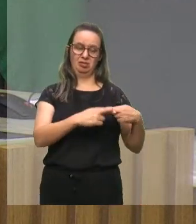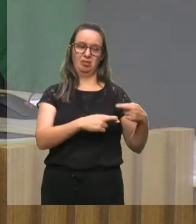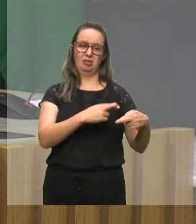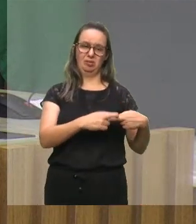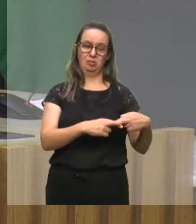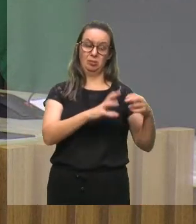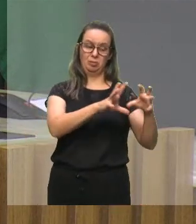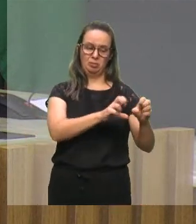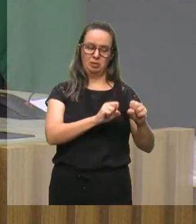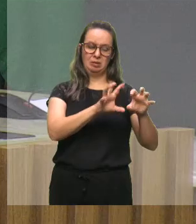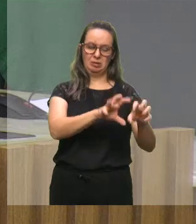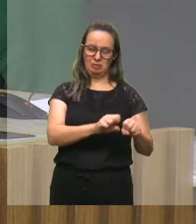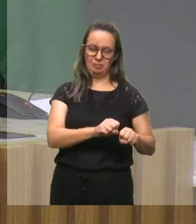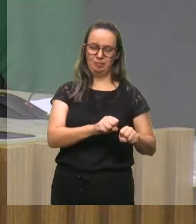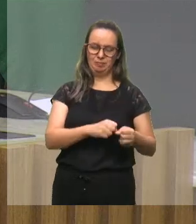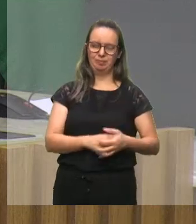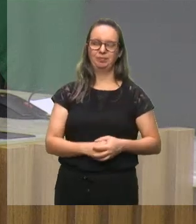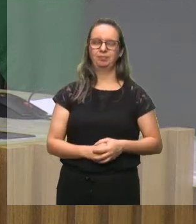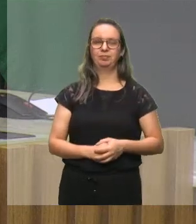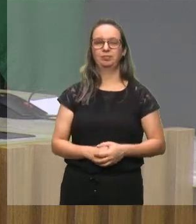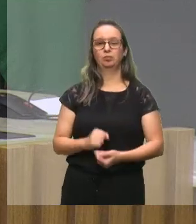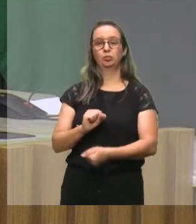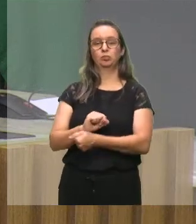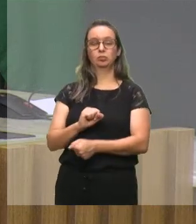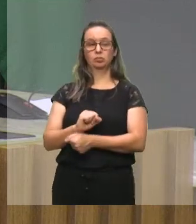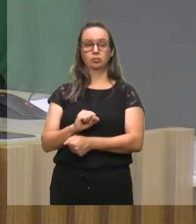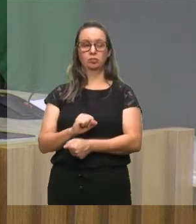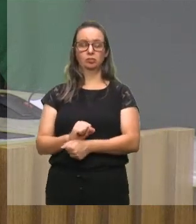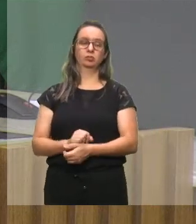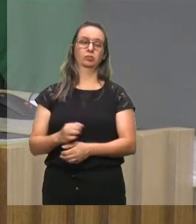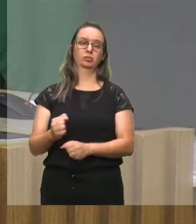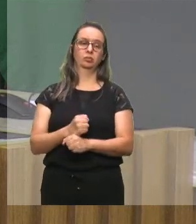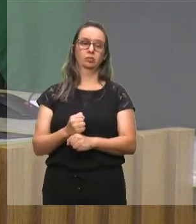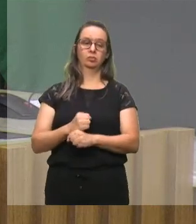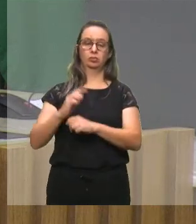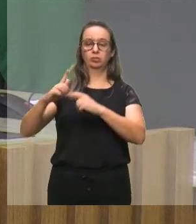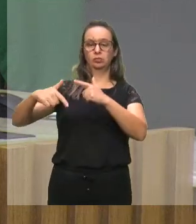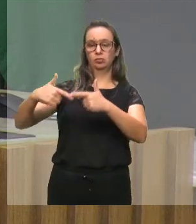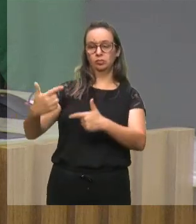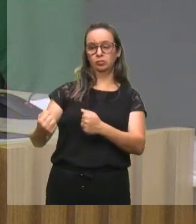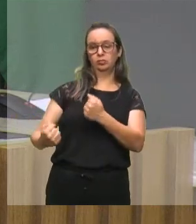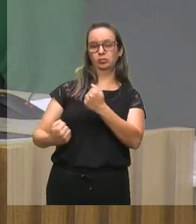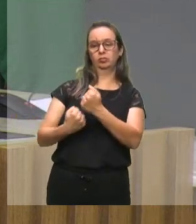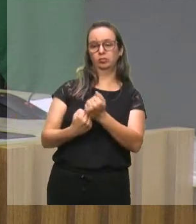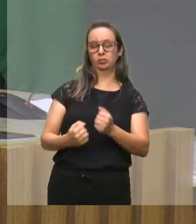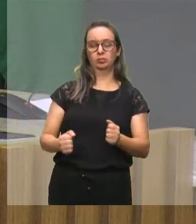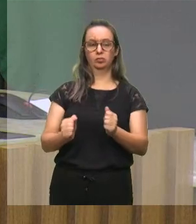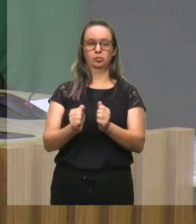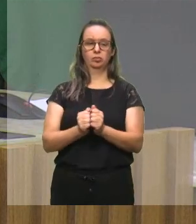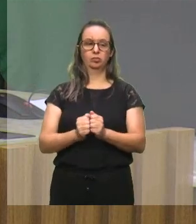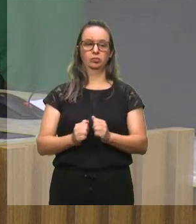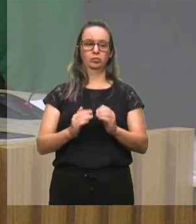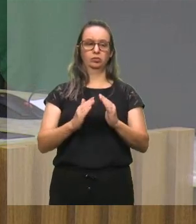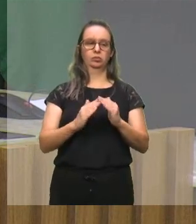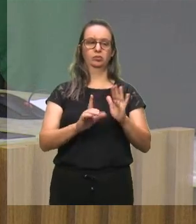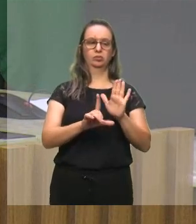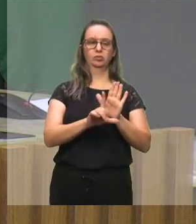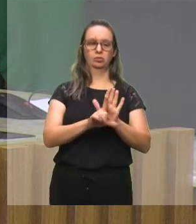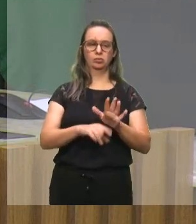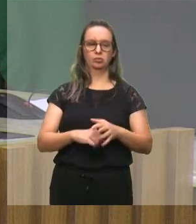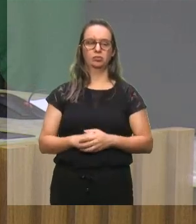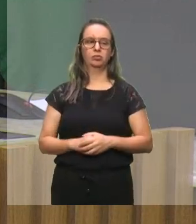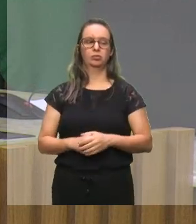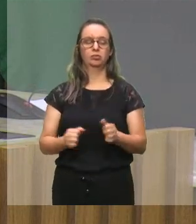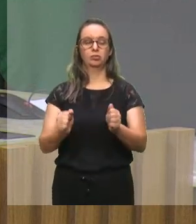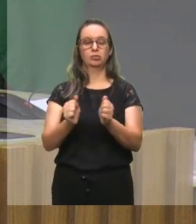tá fazendo, mas um apoio junto dessa Casa de Leis, junto à Prefeitura também, aos novos que estão entrando daqui para